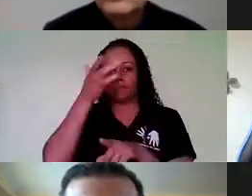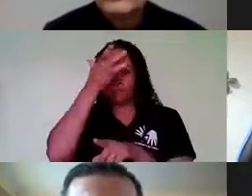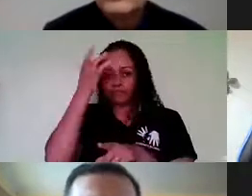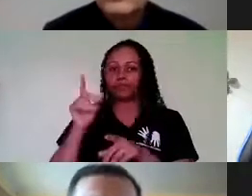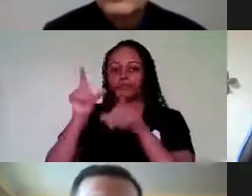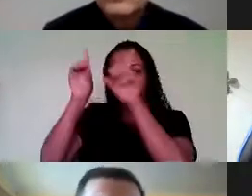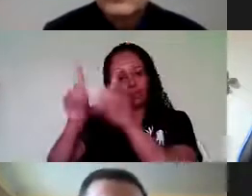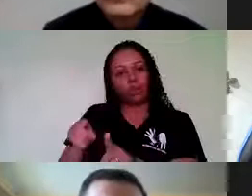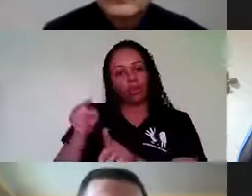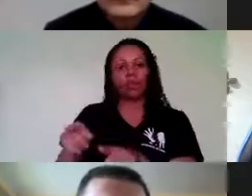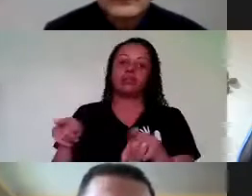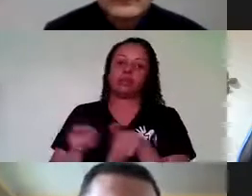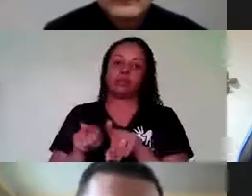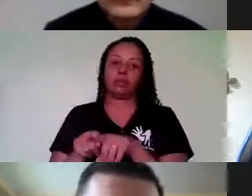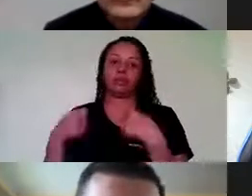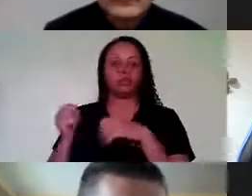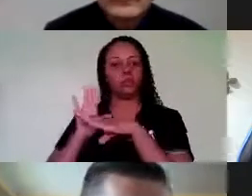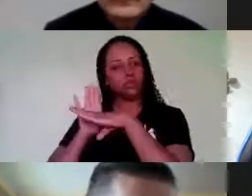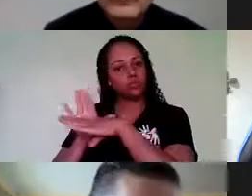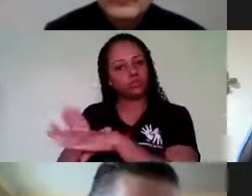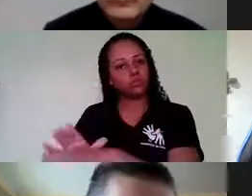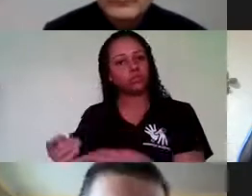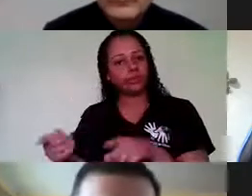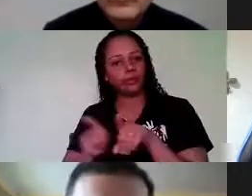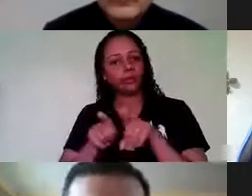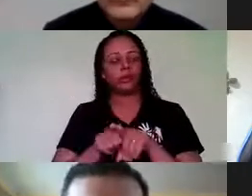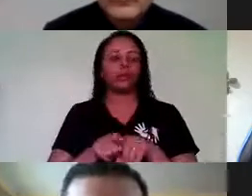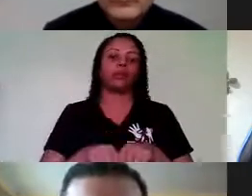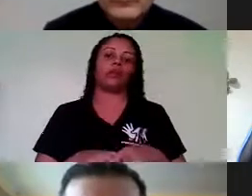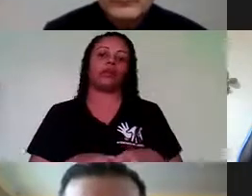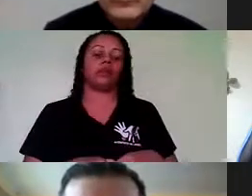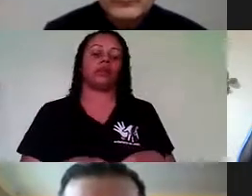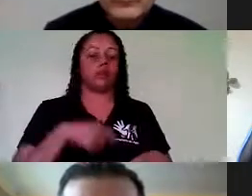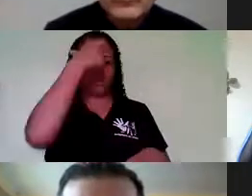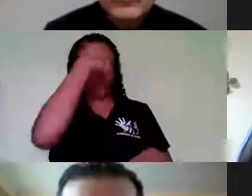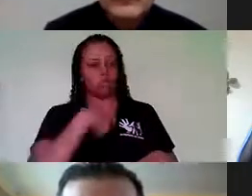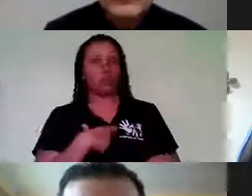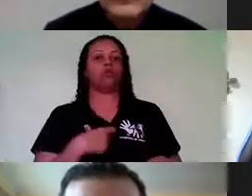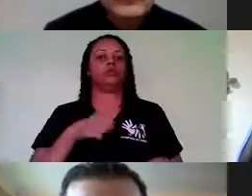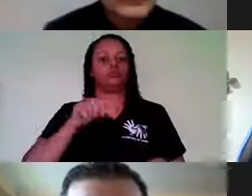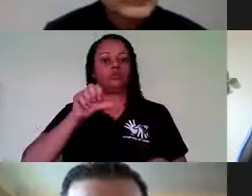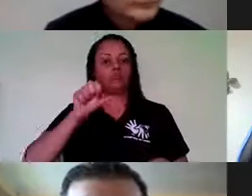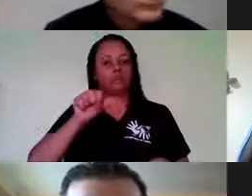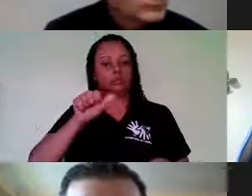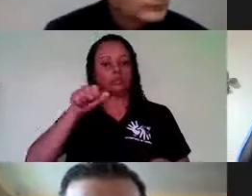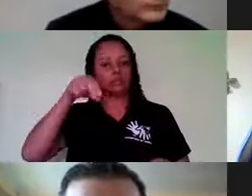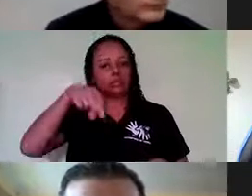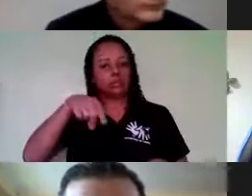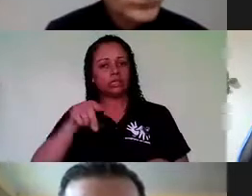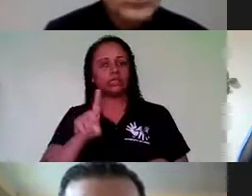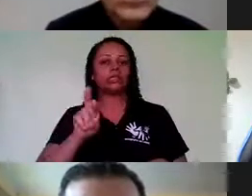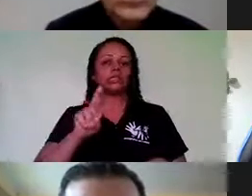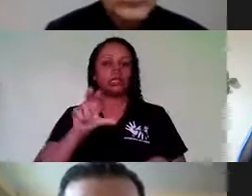processo. Então, pessoal, conte comigo, conte com o SINDPD, Antônio Neto está junto nessa luta, diz que quer